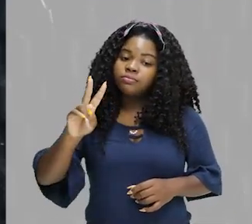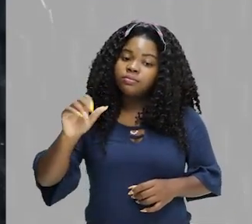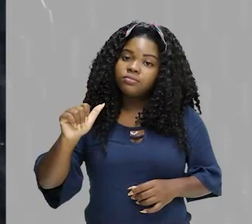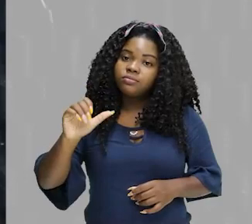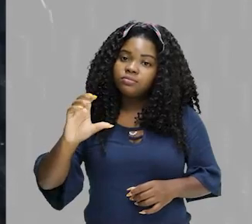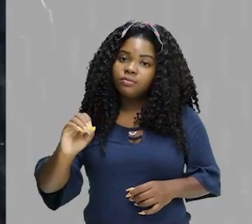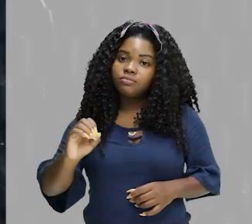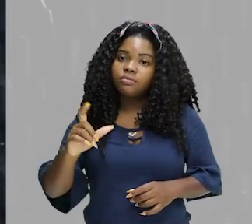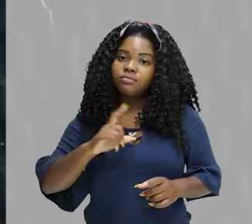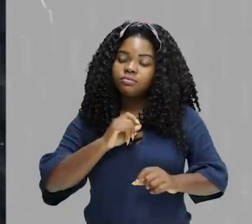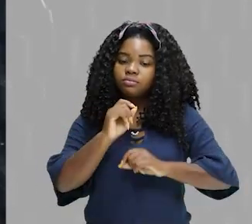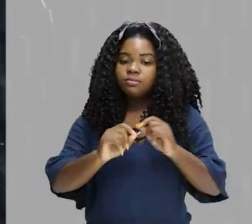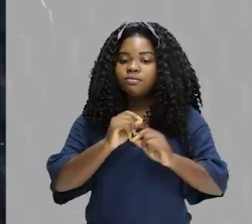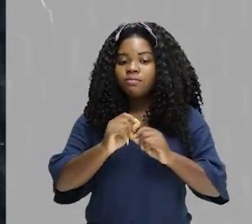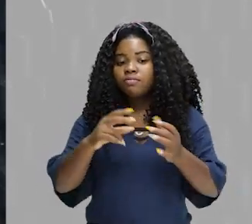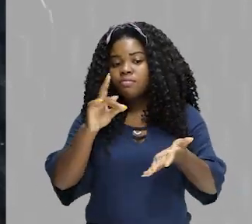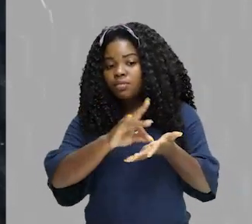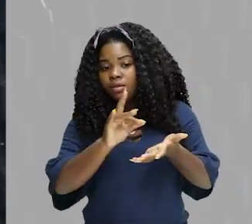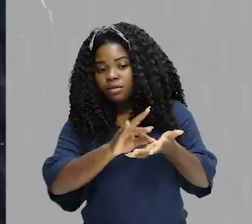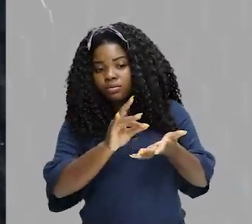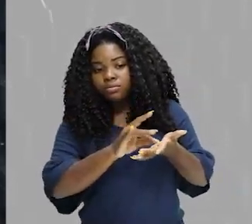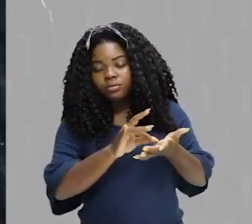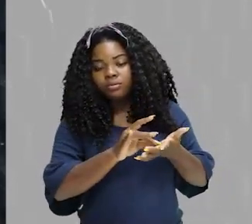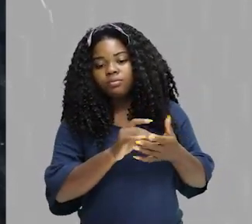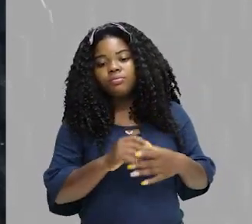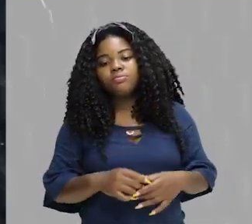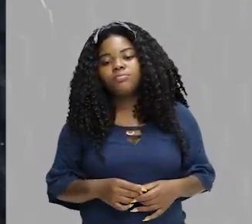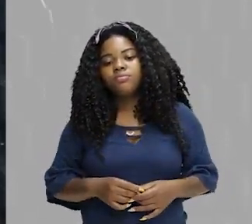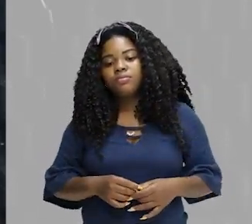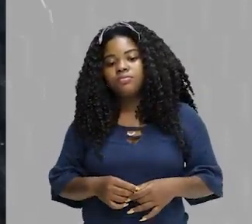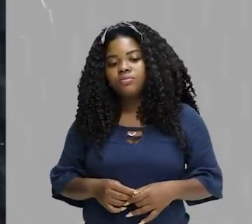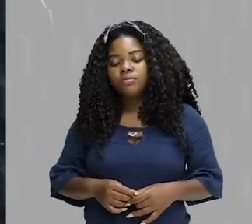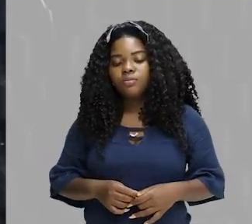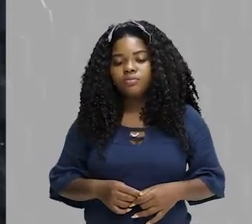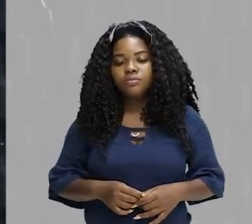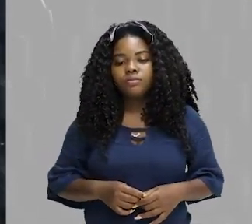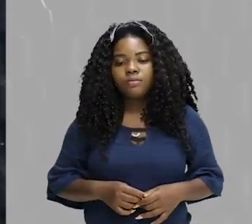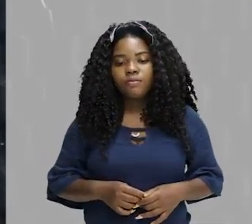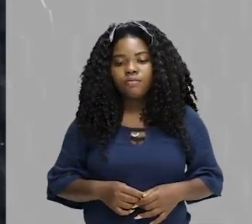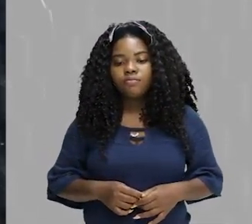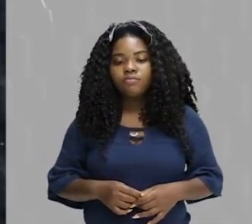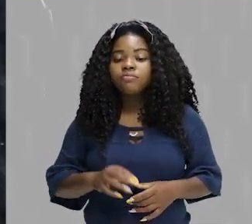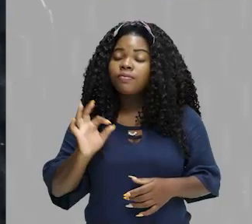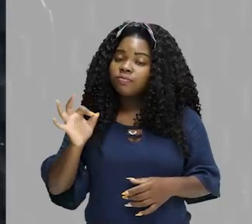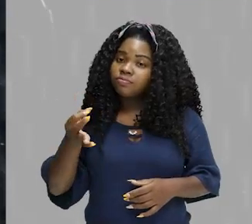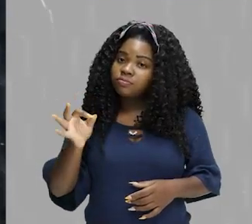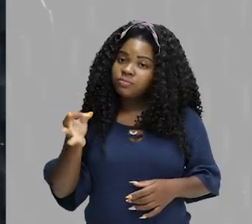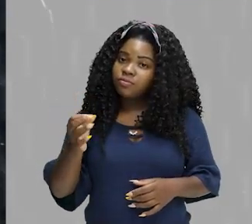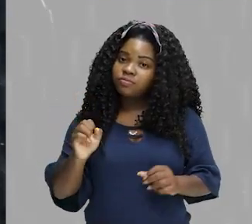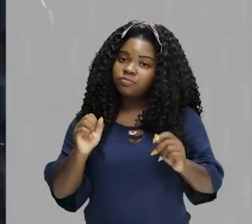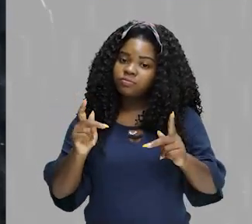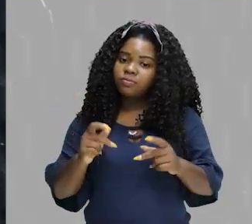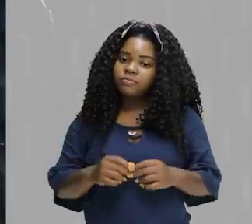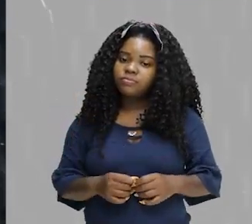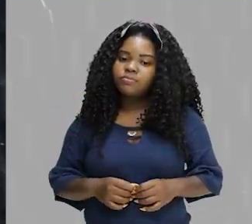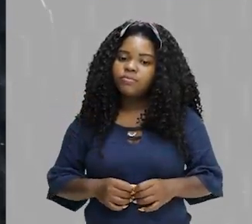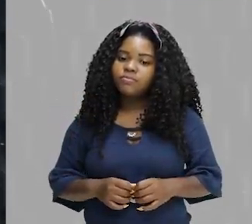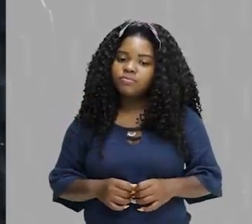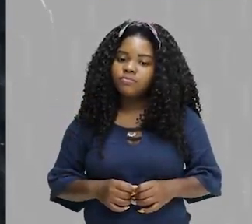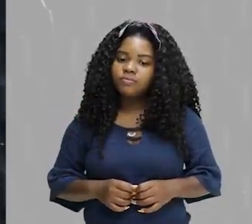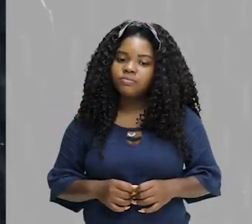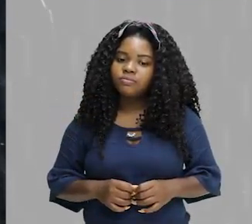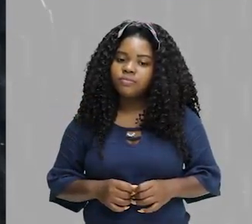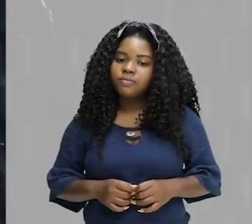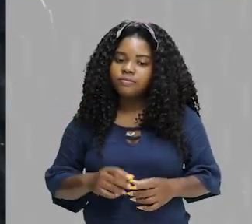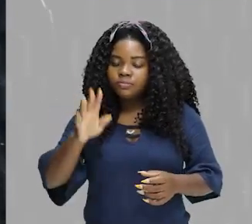condutores, elas vão ter esses órgãos verdadeiros, que são as raízes, o caule e as folhas. Possuem maior porte do que as briófitas,